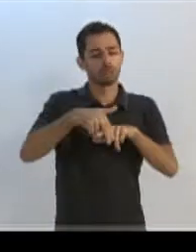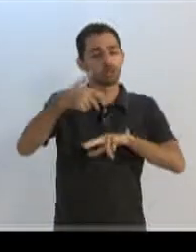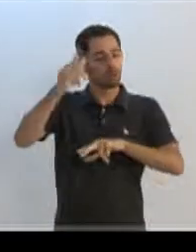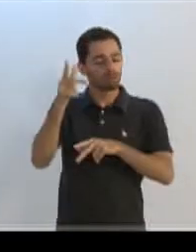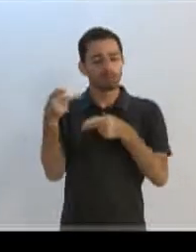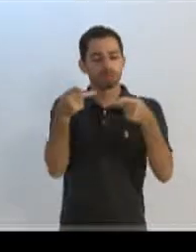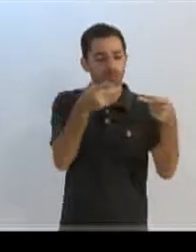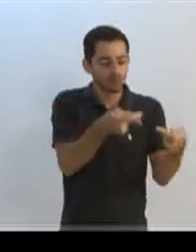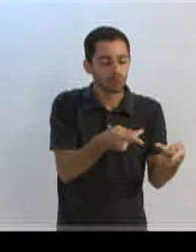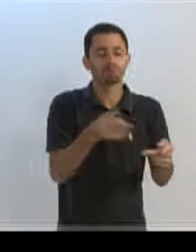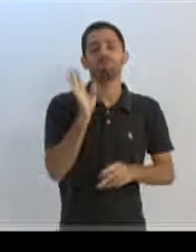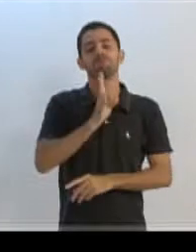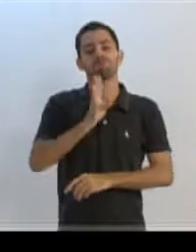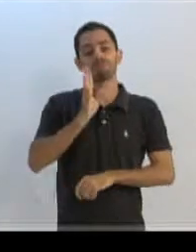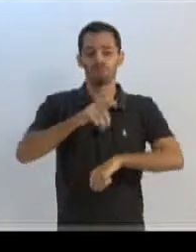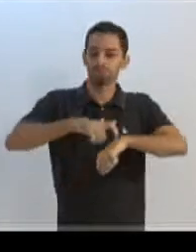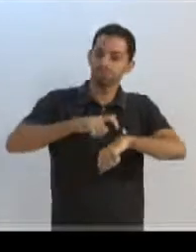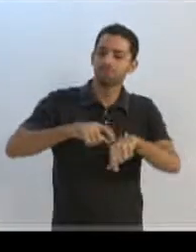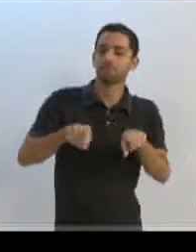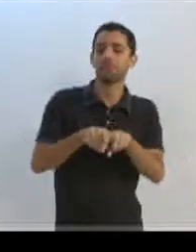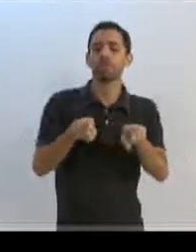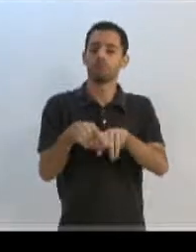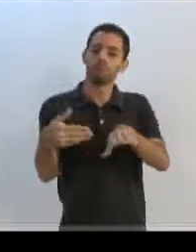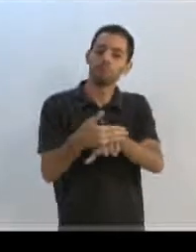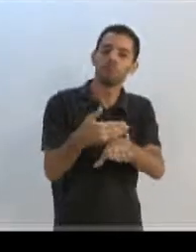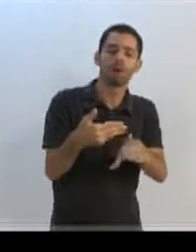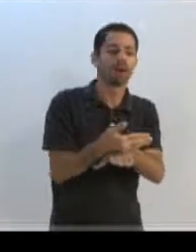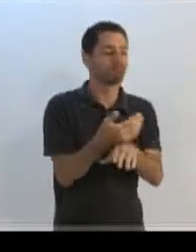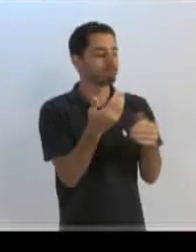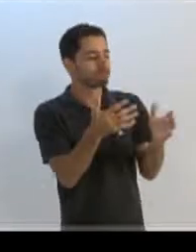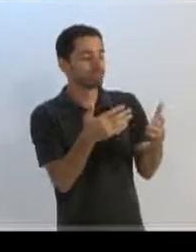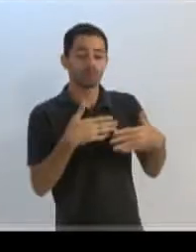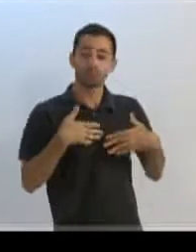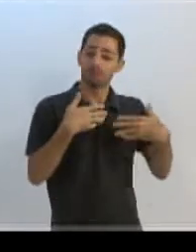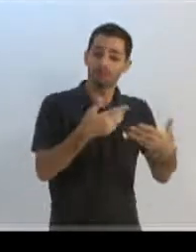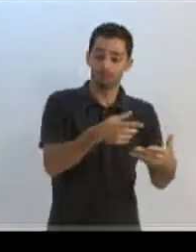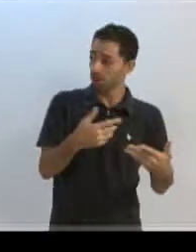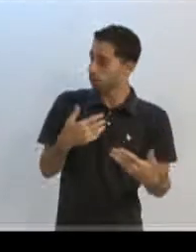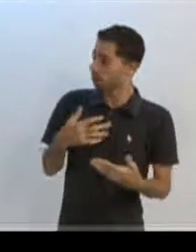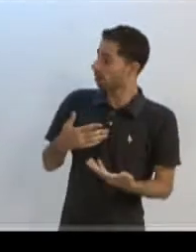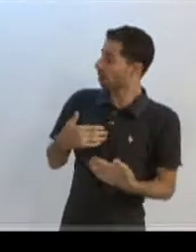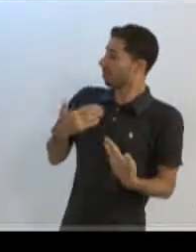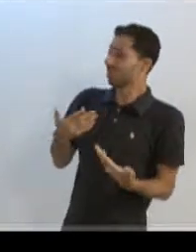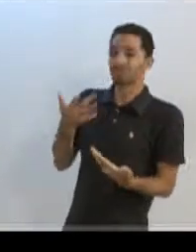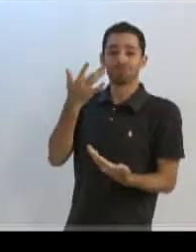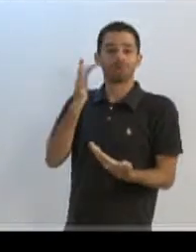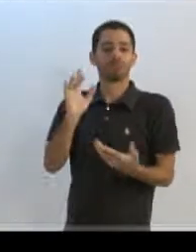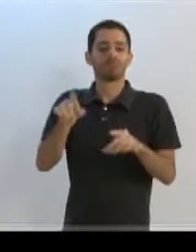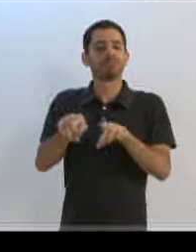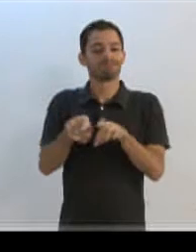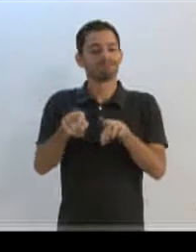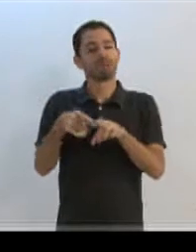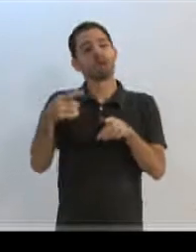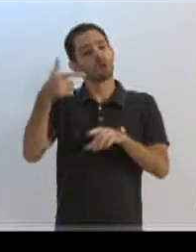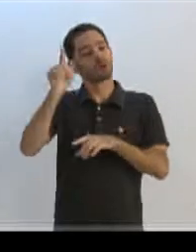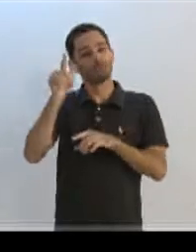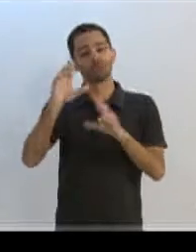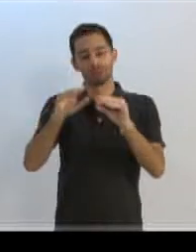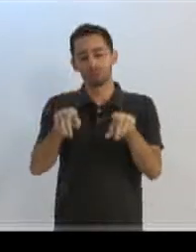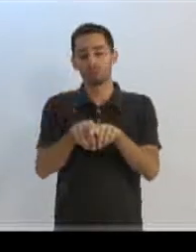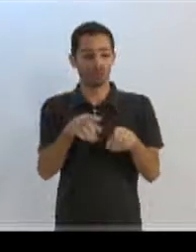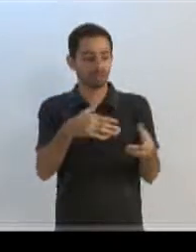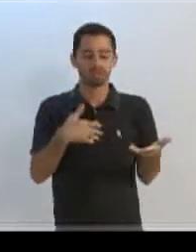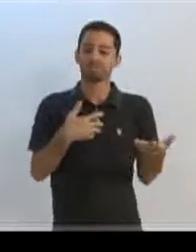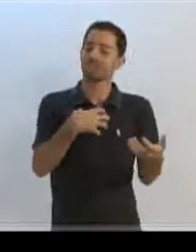foi muito legal a gente poderia estar lá vi ele fazer uma surpresa que jamais esperava em sua residência onde à noite foi pego de surpresa e